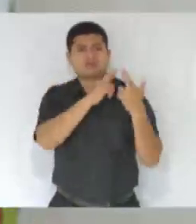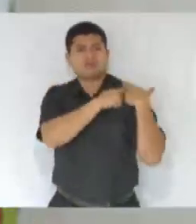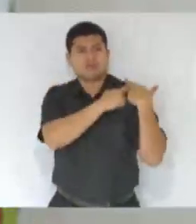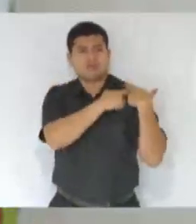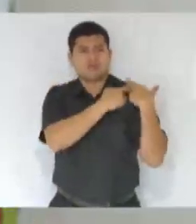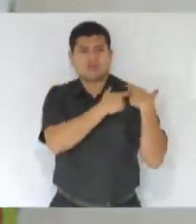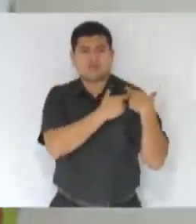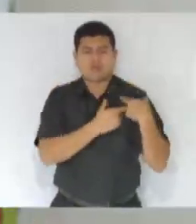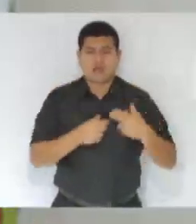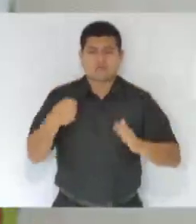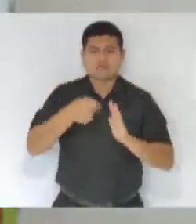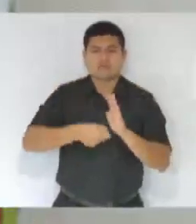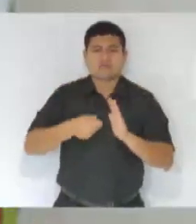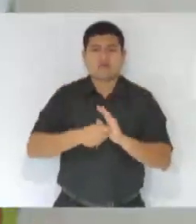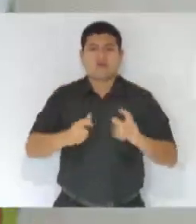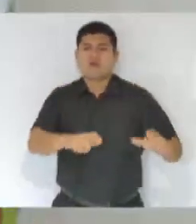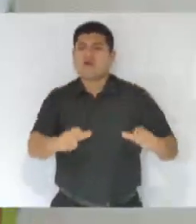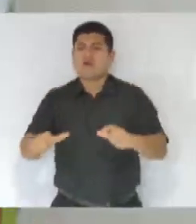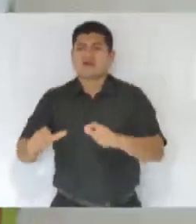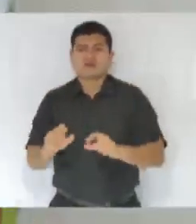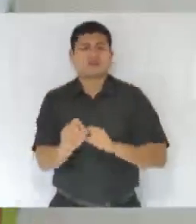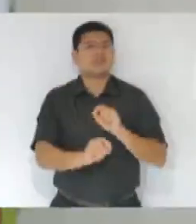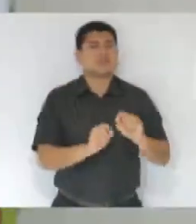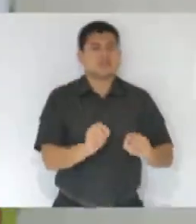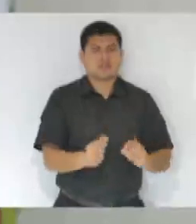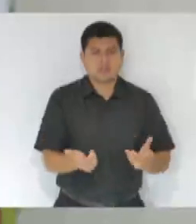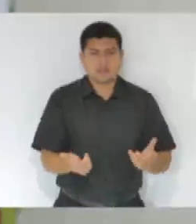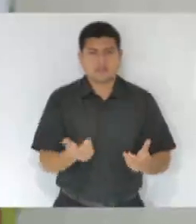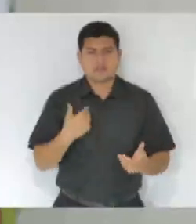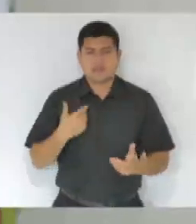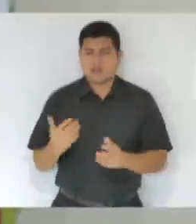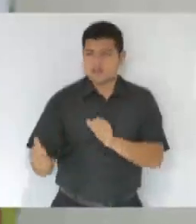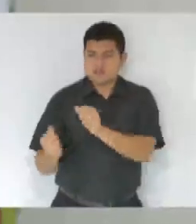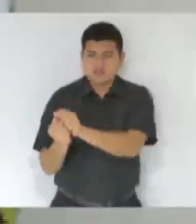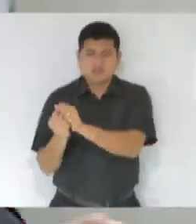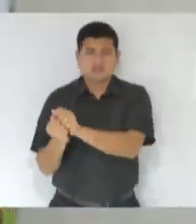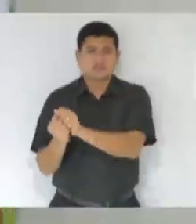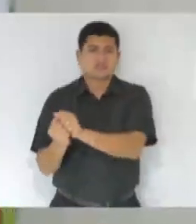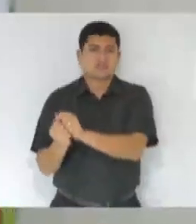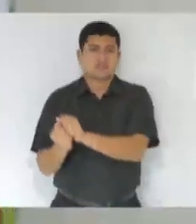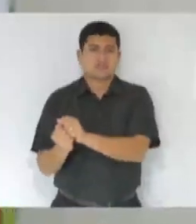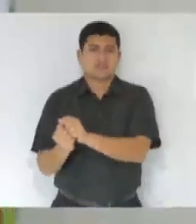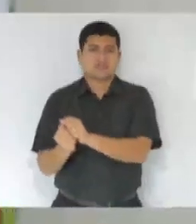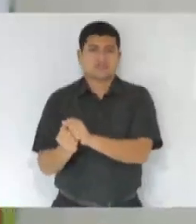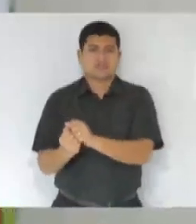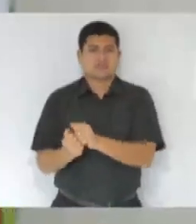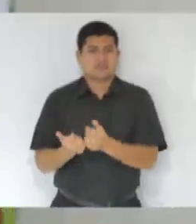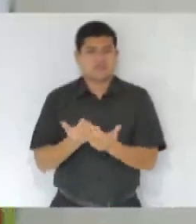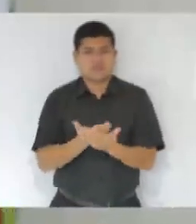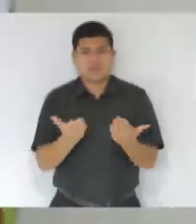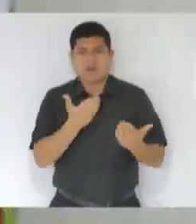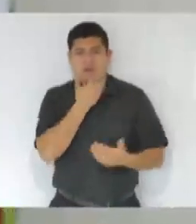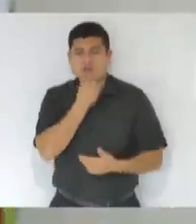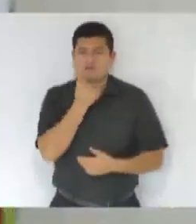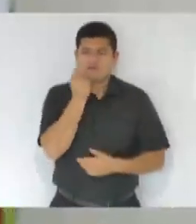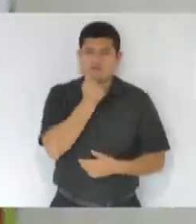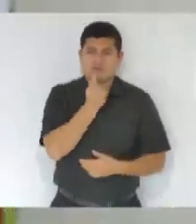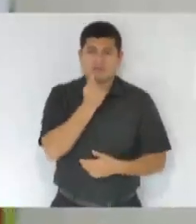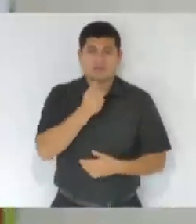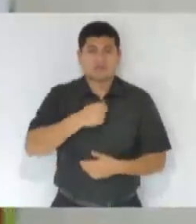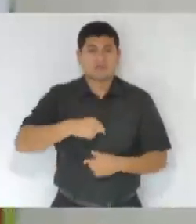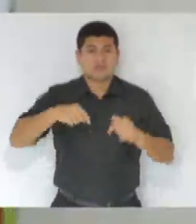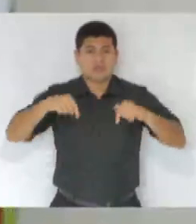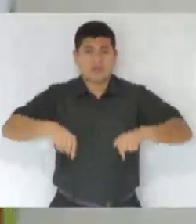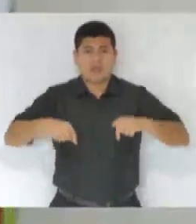luta? Aqueles que deveriam estar ao seu lado. Senhoras e senhores, e nós estamos aqui.